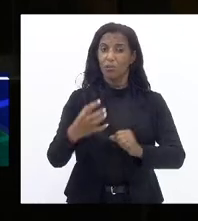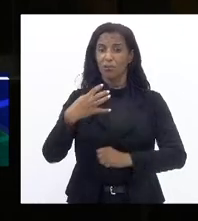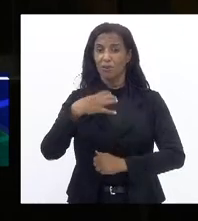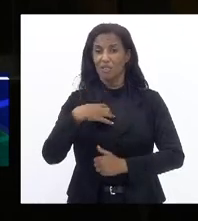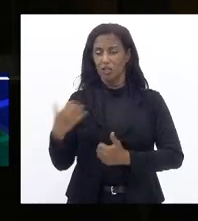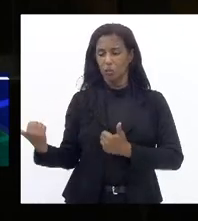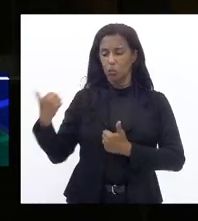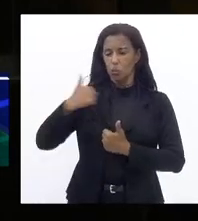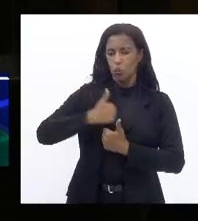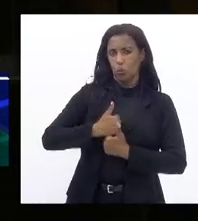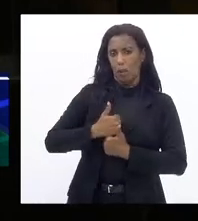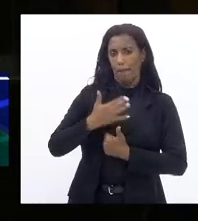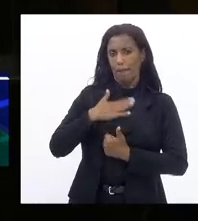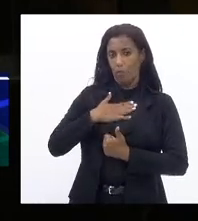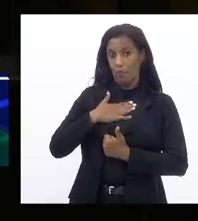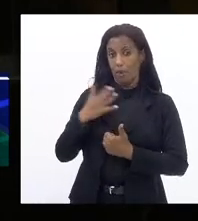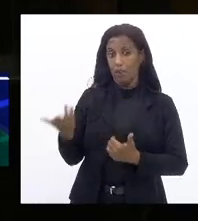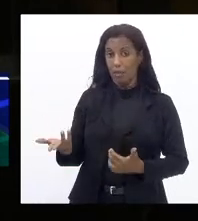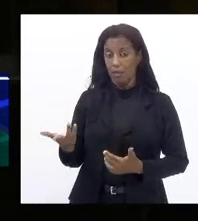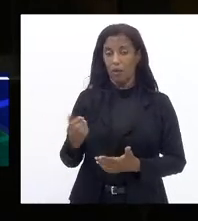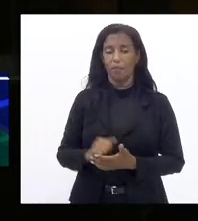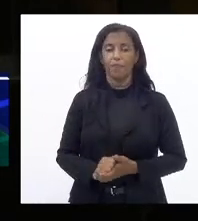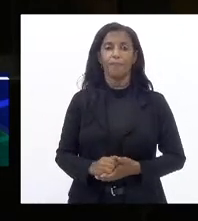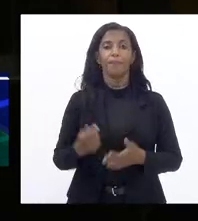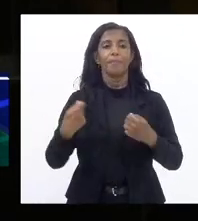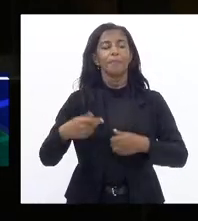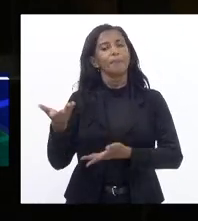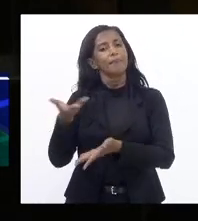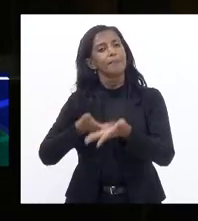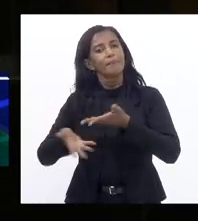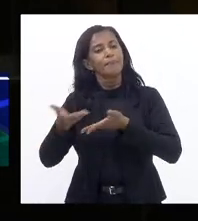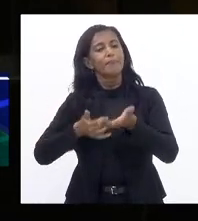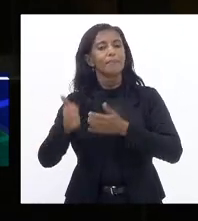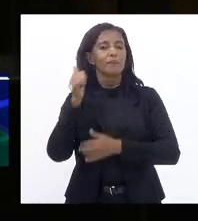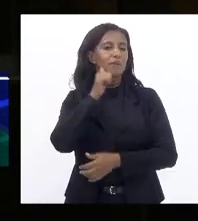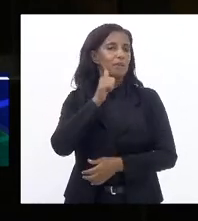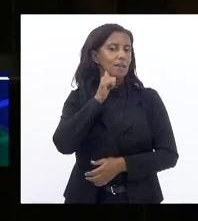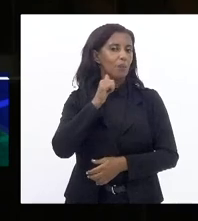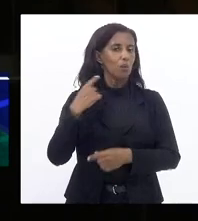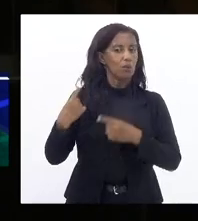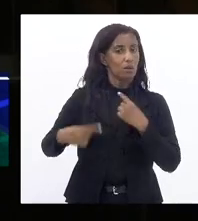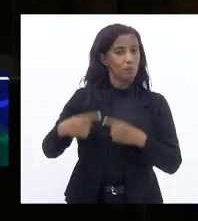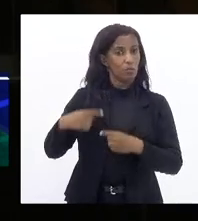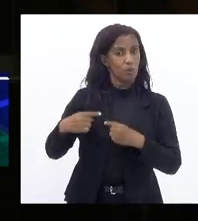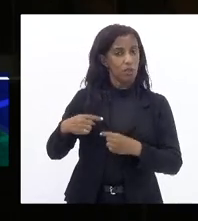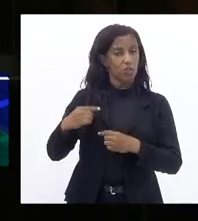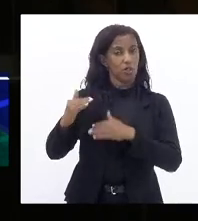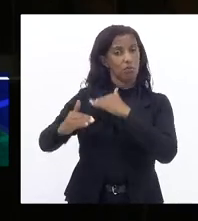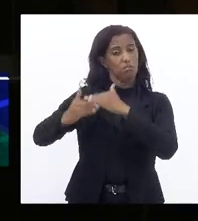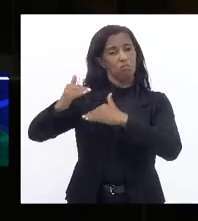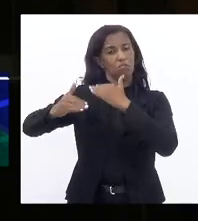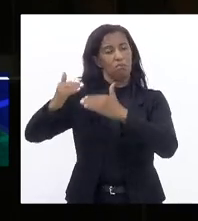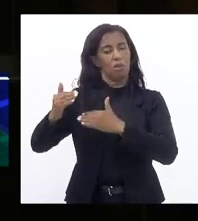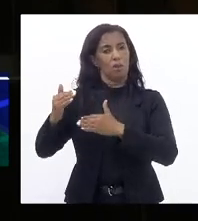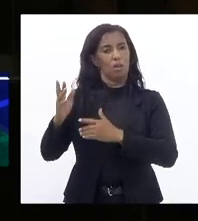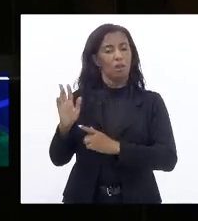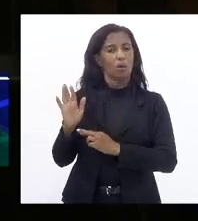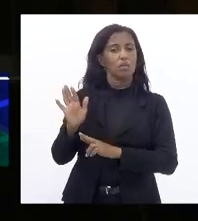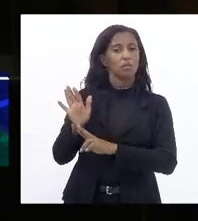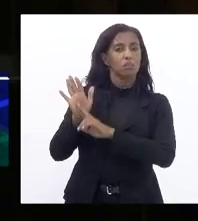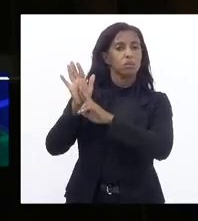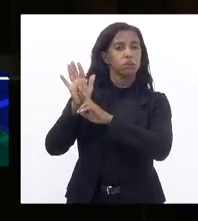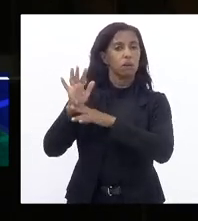falar por nós. Então, essa causa da participação da mulher na política e o crescimento da nossa